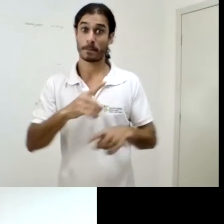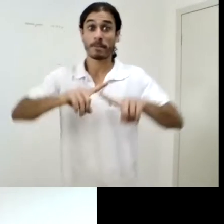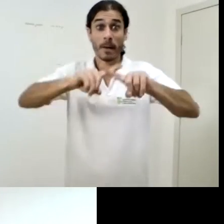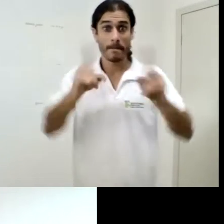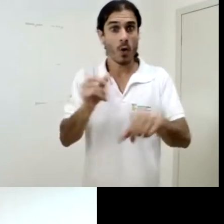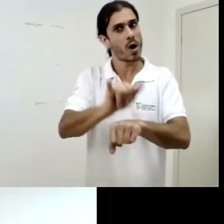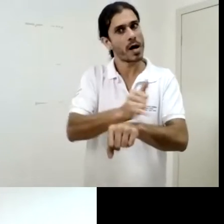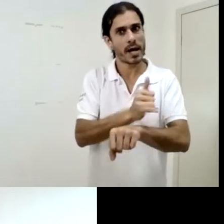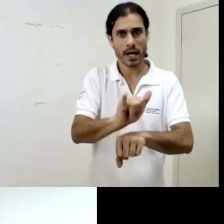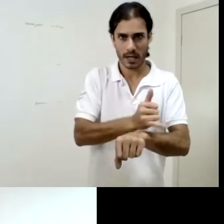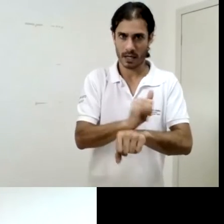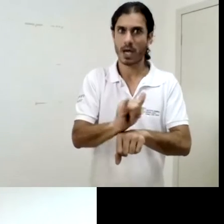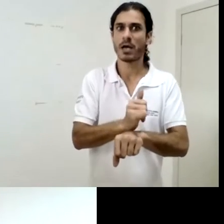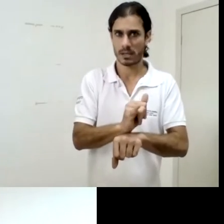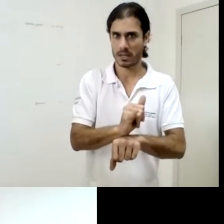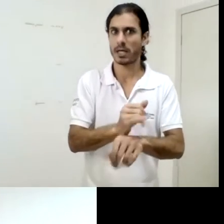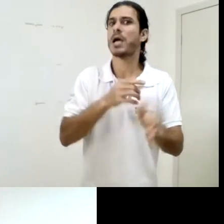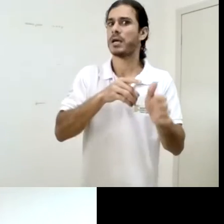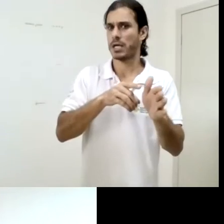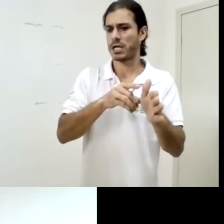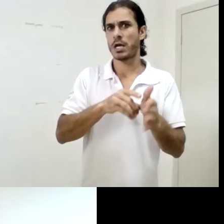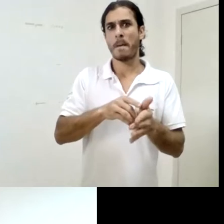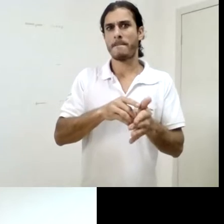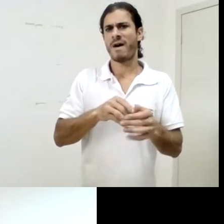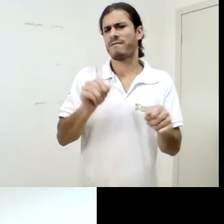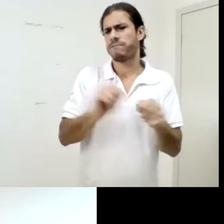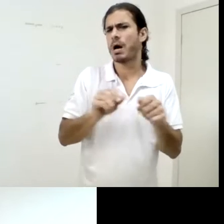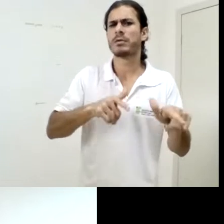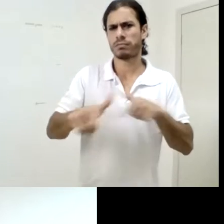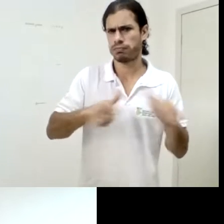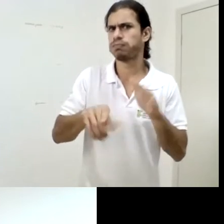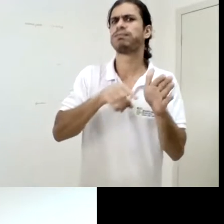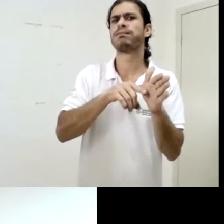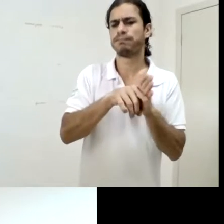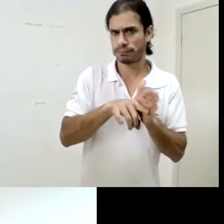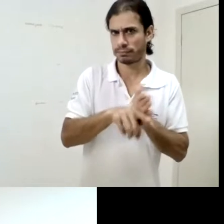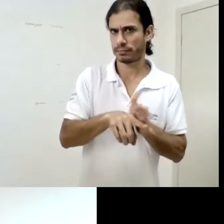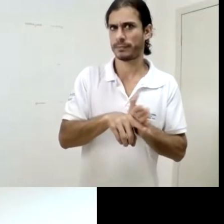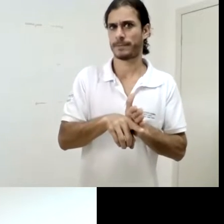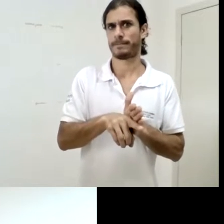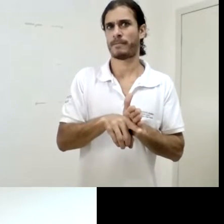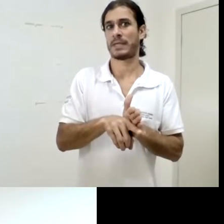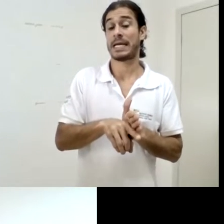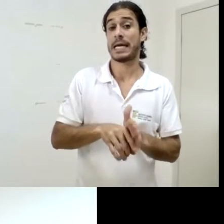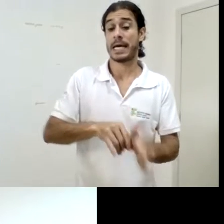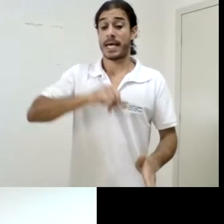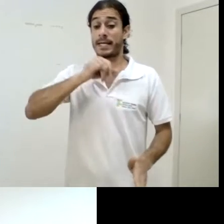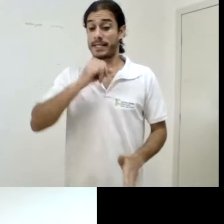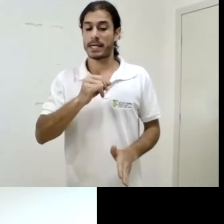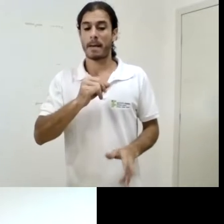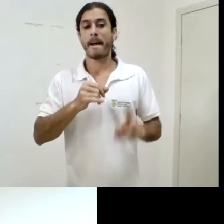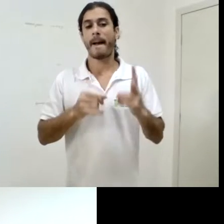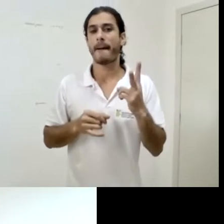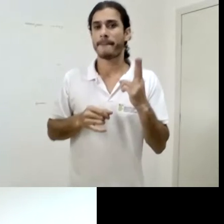trabalho sentido. Então, se a gente não consegue compreender o que é uma pesquisa qualitativa, quantia qualitativa,